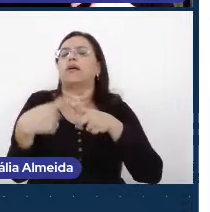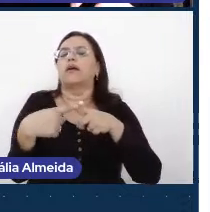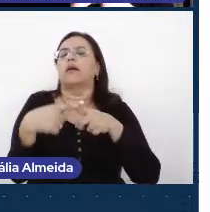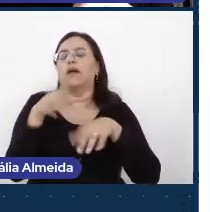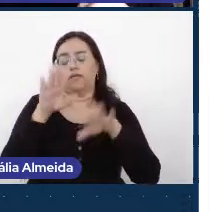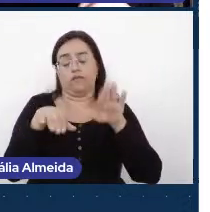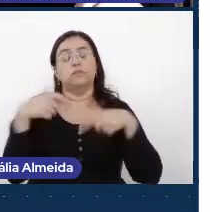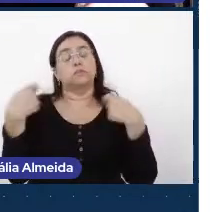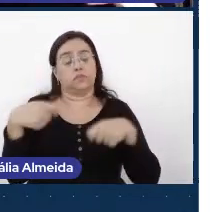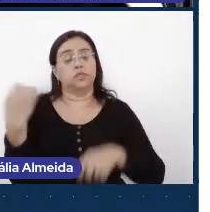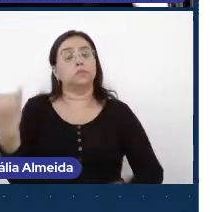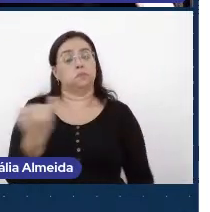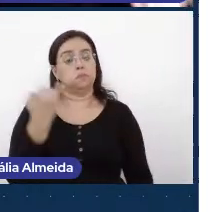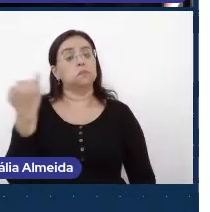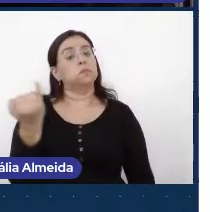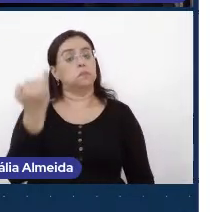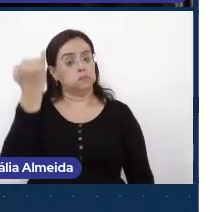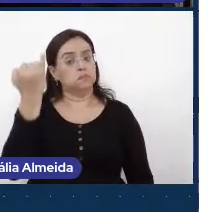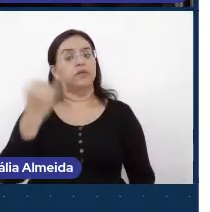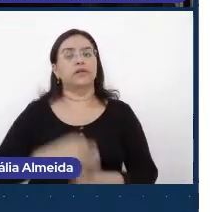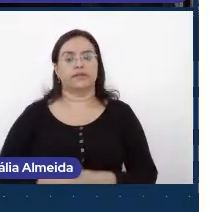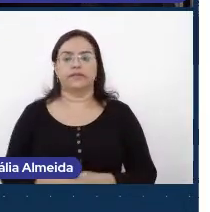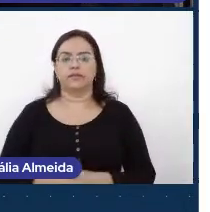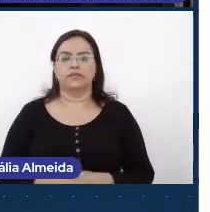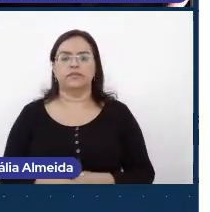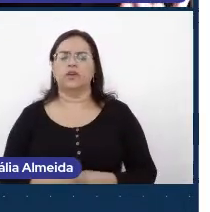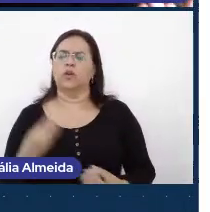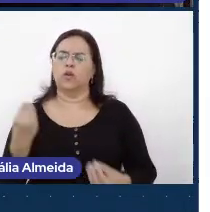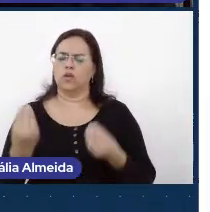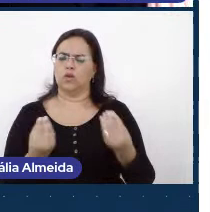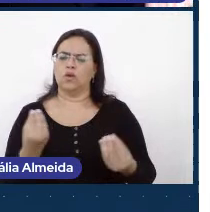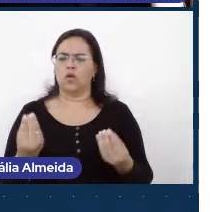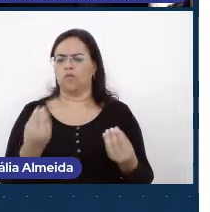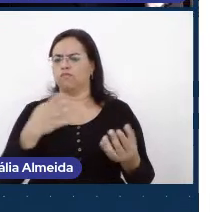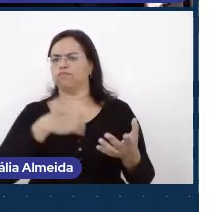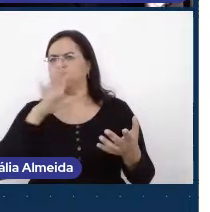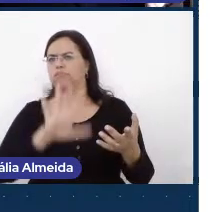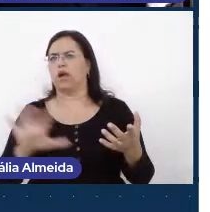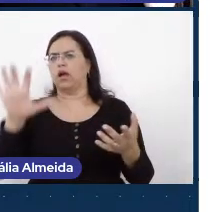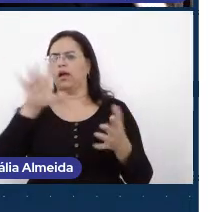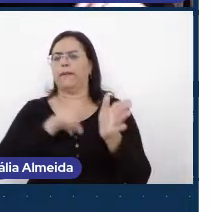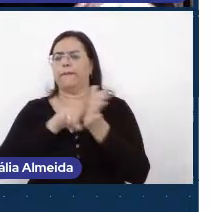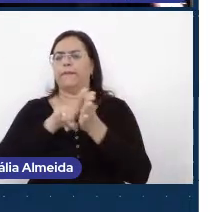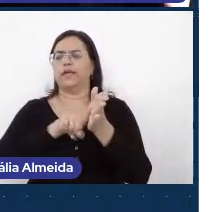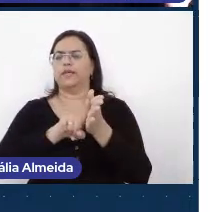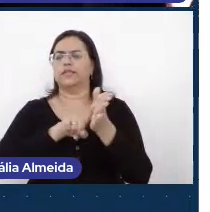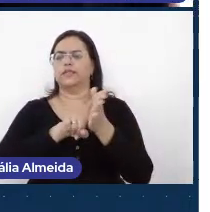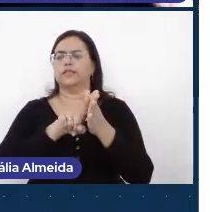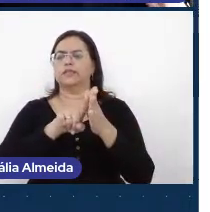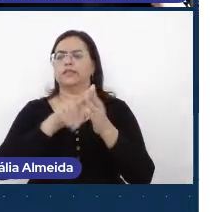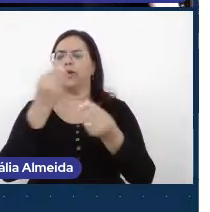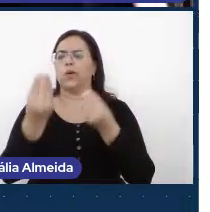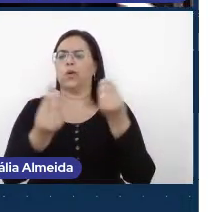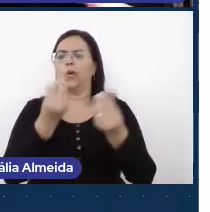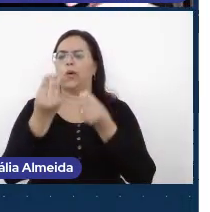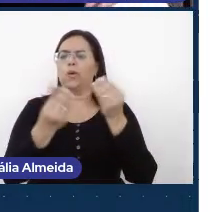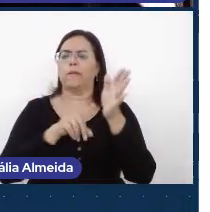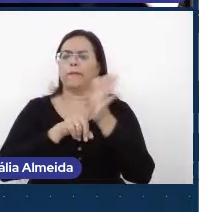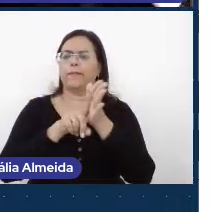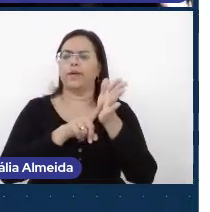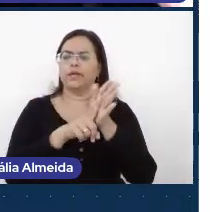é importante também. Qual o paradigma de pesquisa que está por trás desse delineamento, a pesquisa